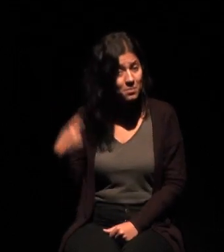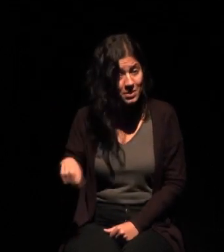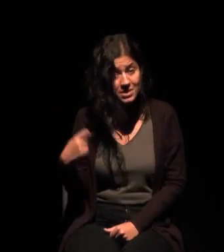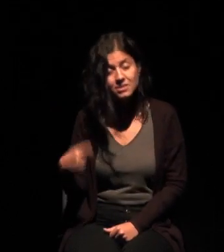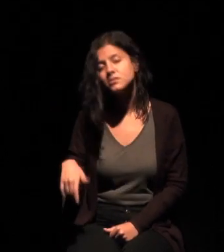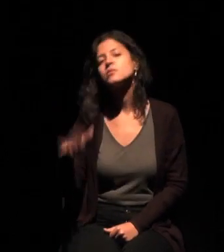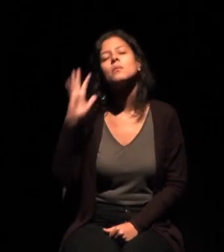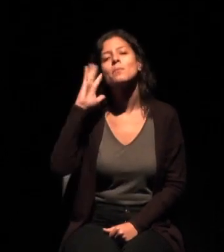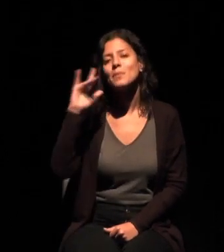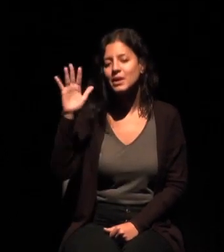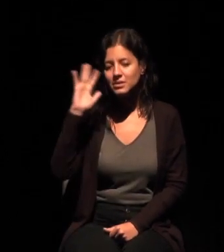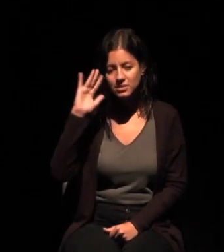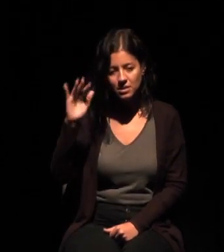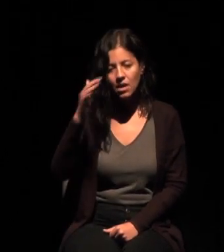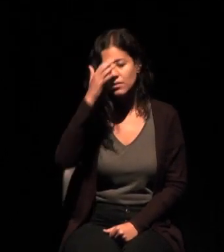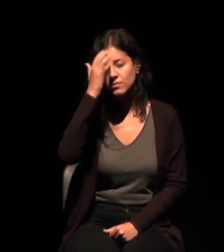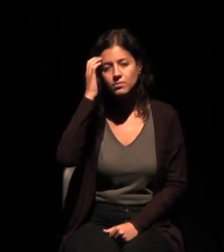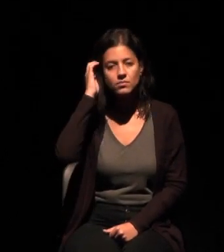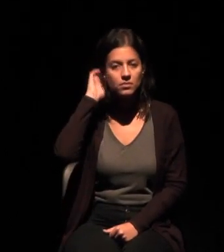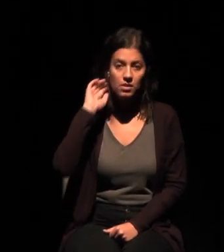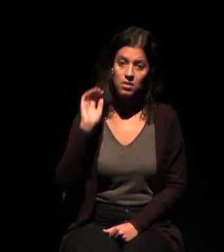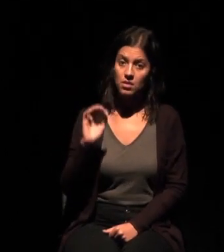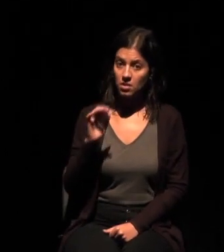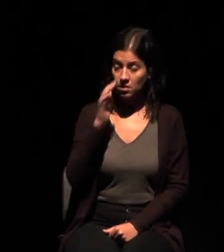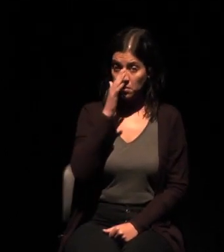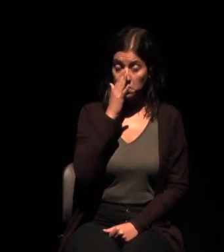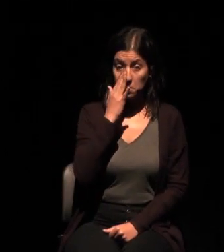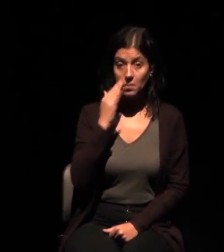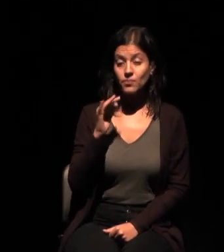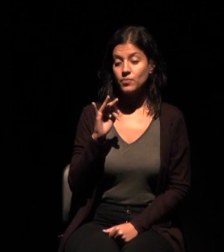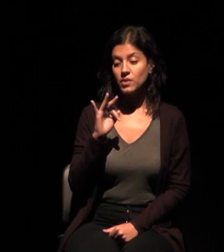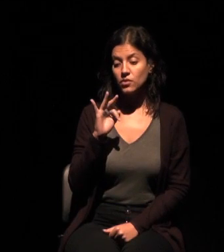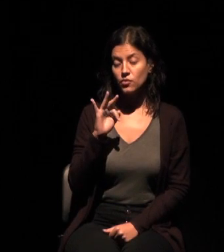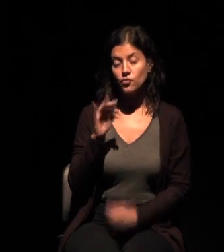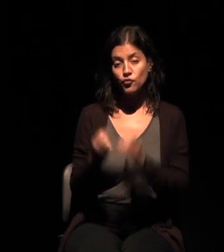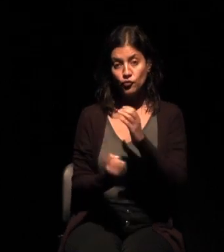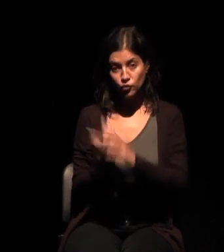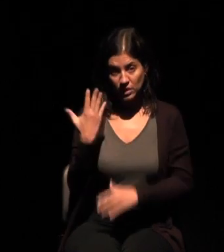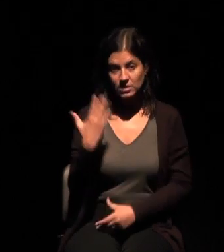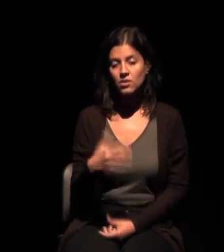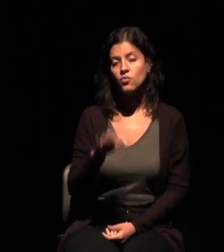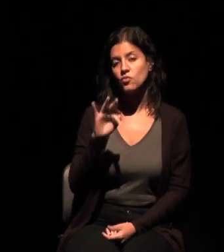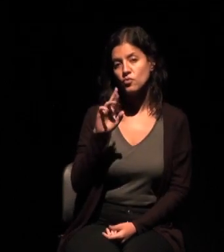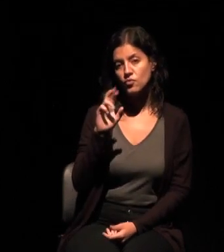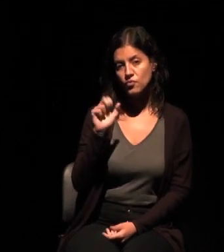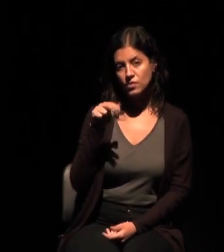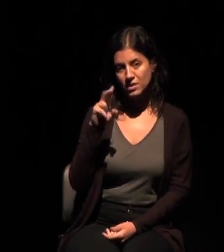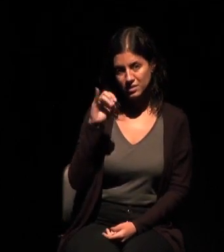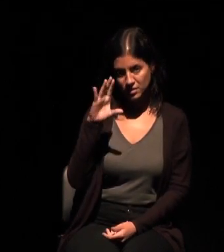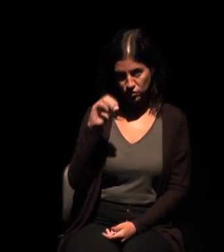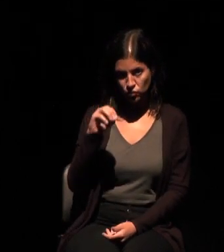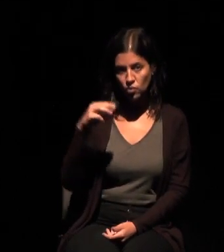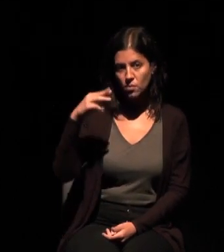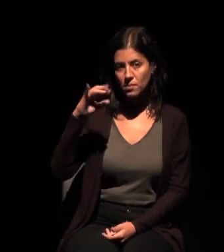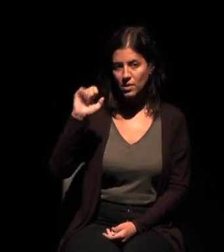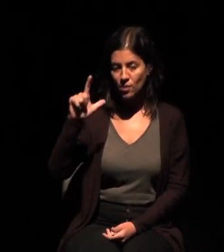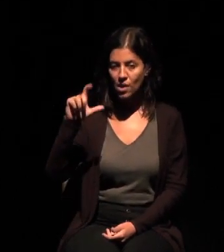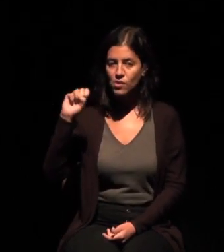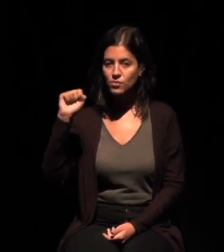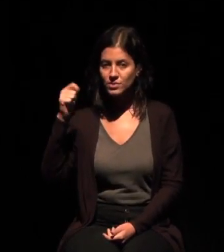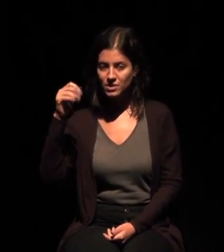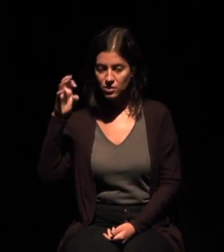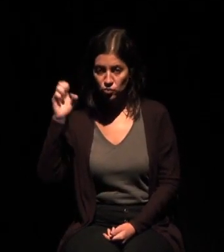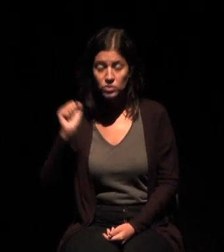imaginar a fundação francisco manuel dos santos que é uma fundação que tem feito muitas intervenções